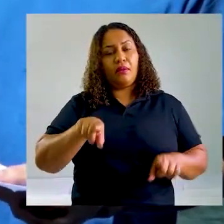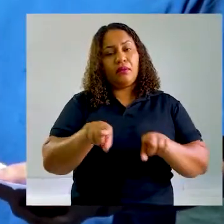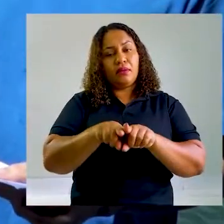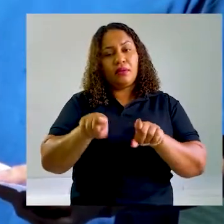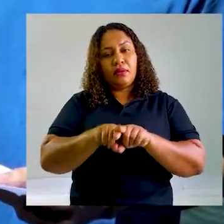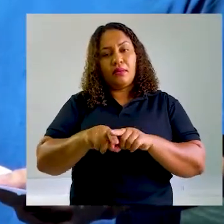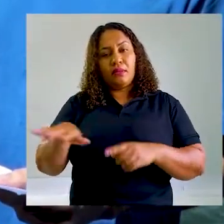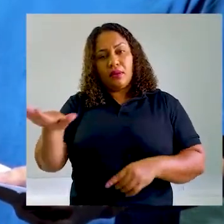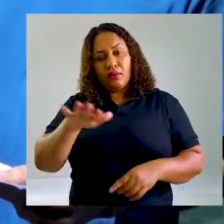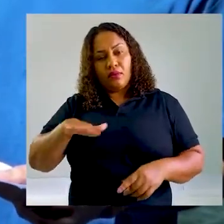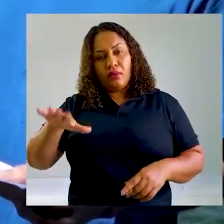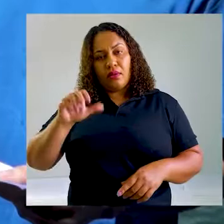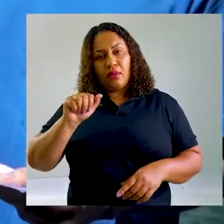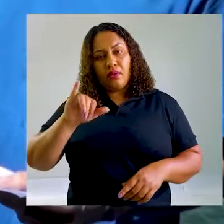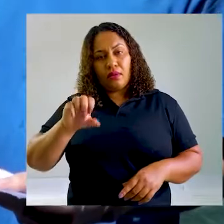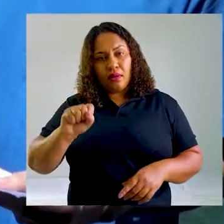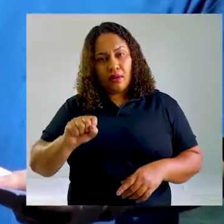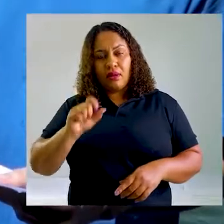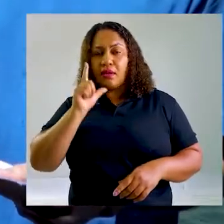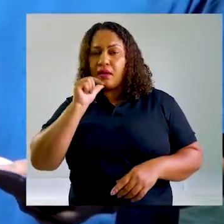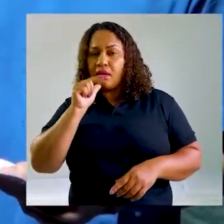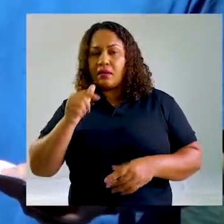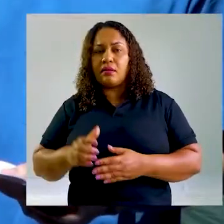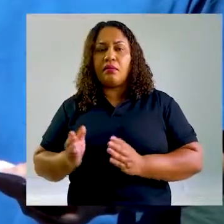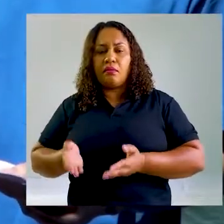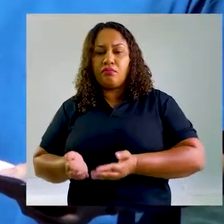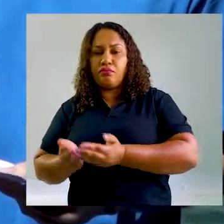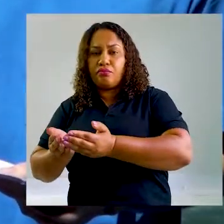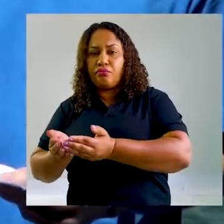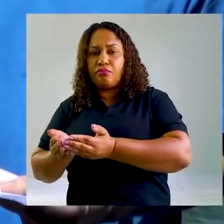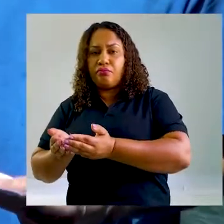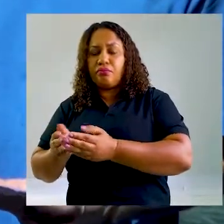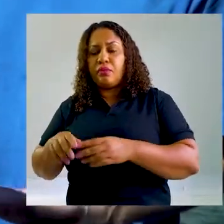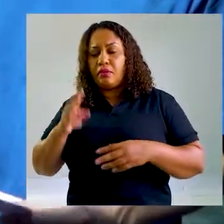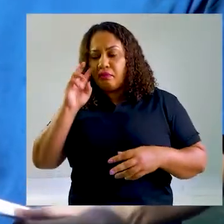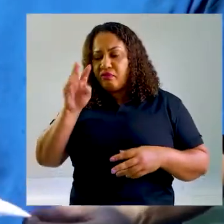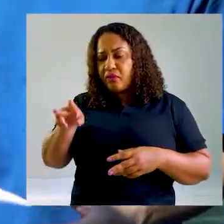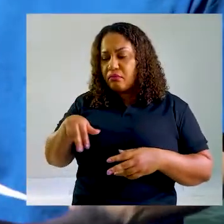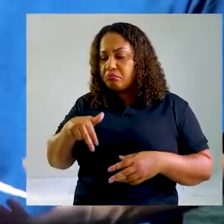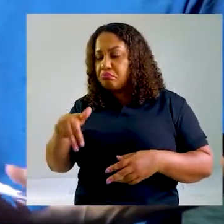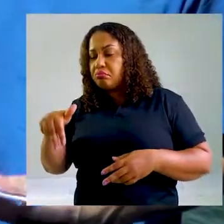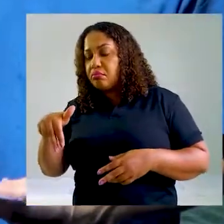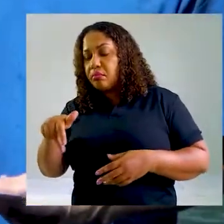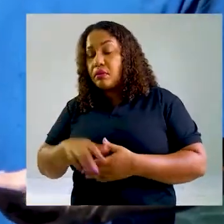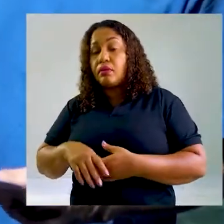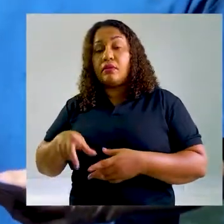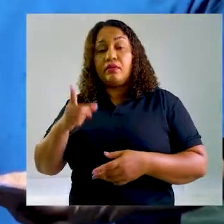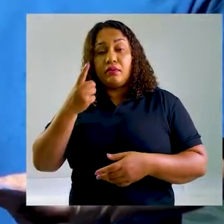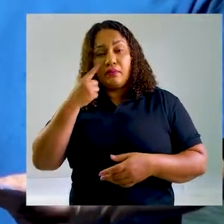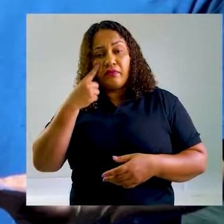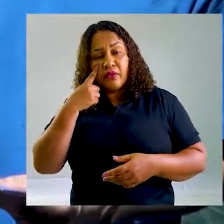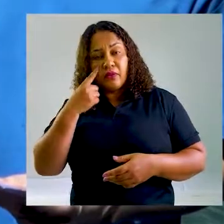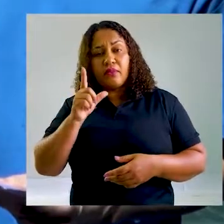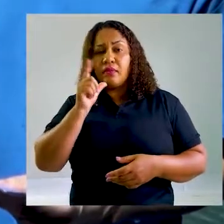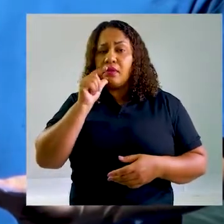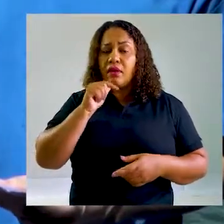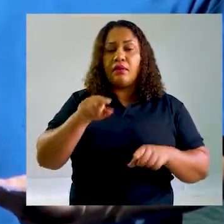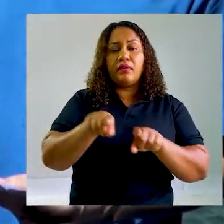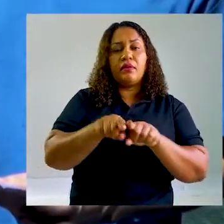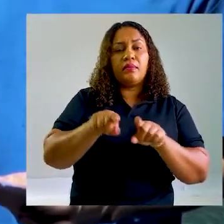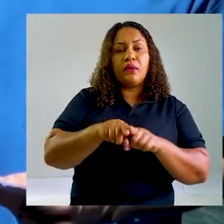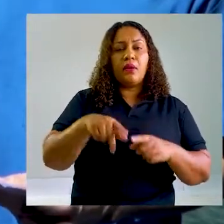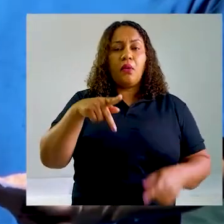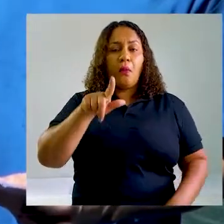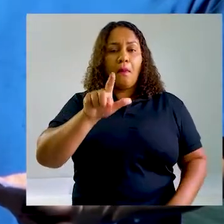de Imperatriz. Mensalmente a gente coleta amostras de água, né, e amostras de plâncton, certo? E levamos isso